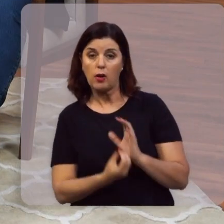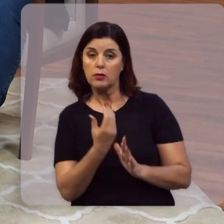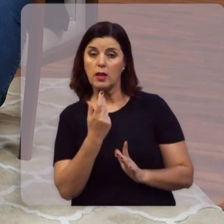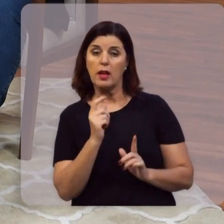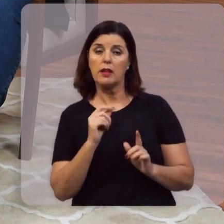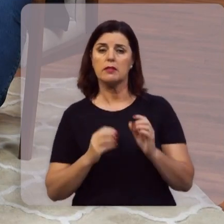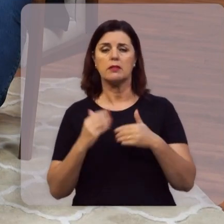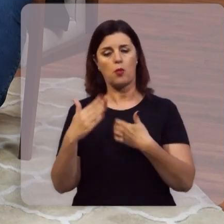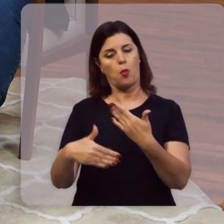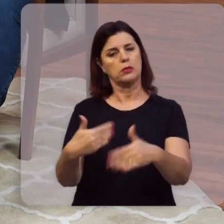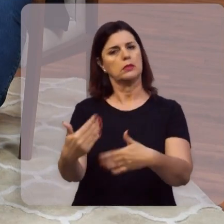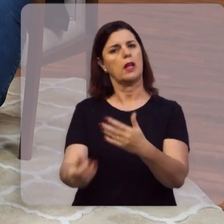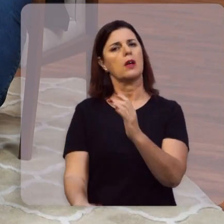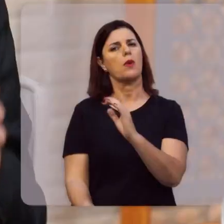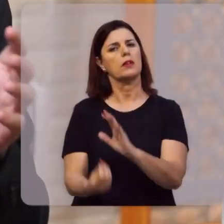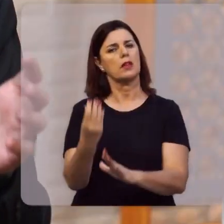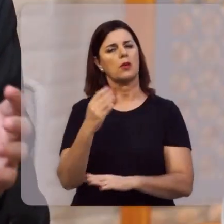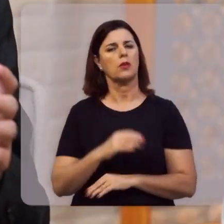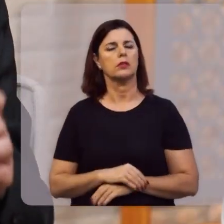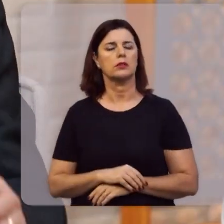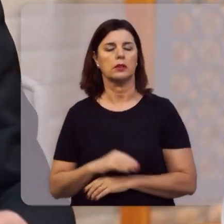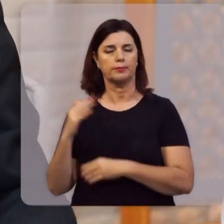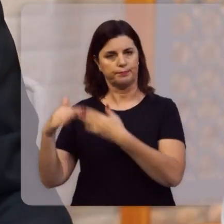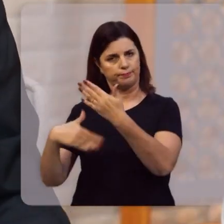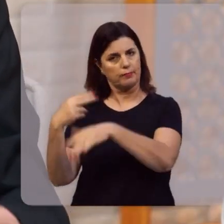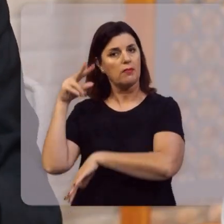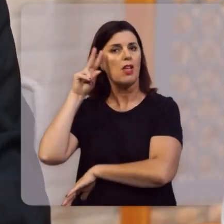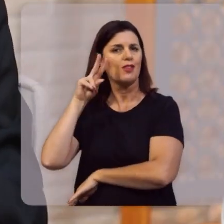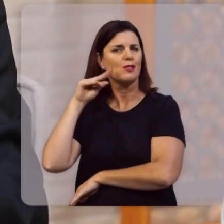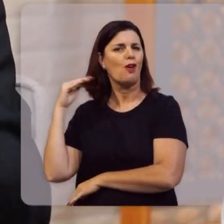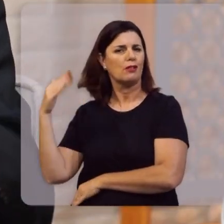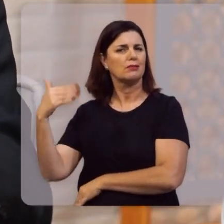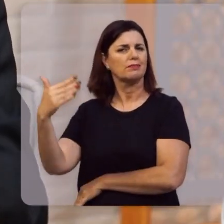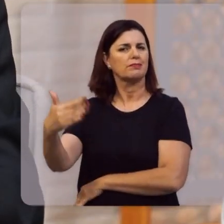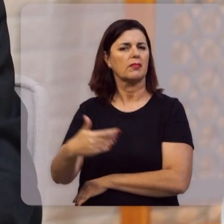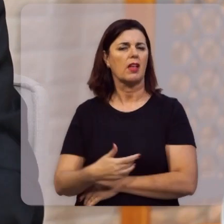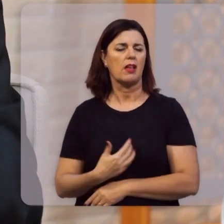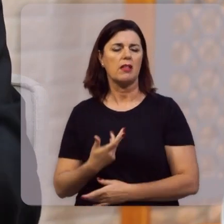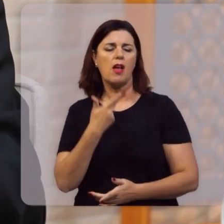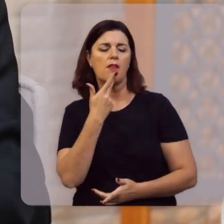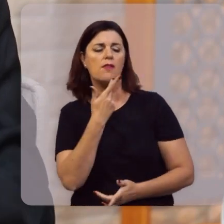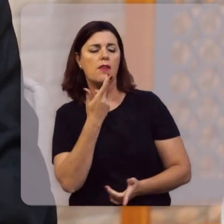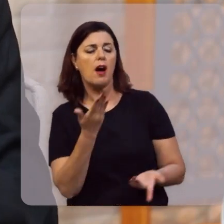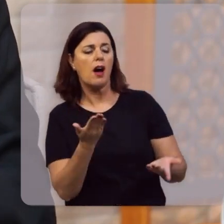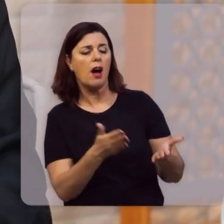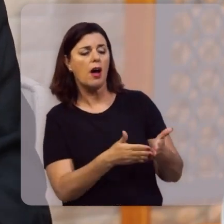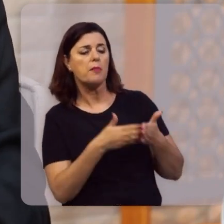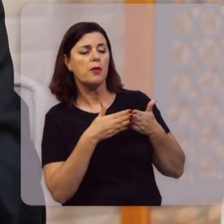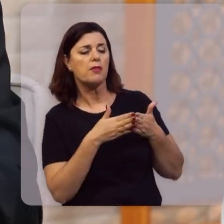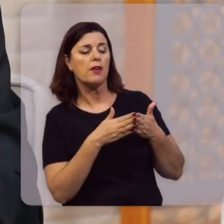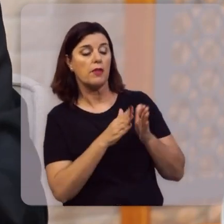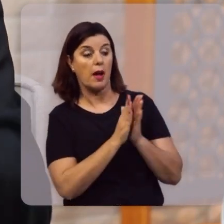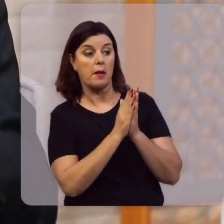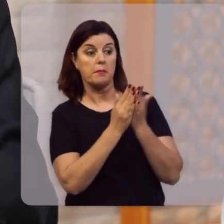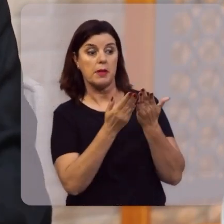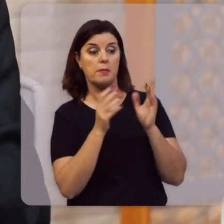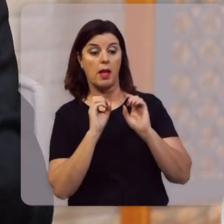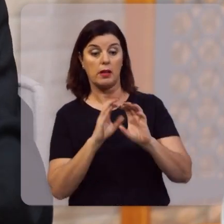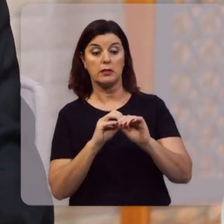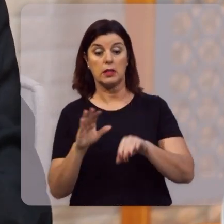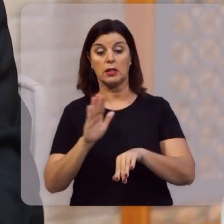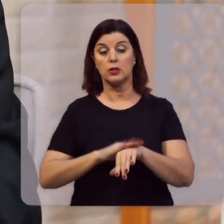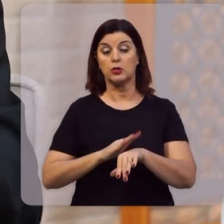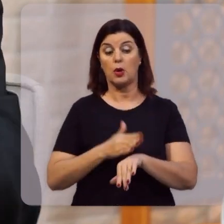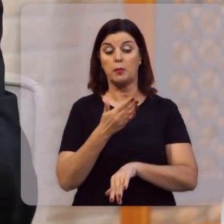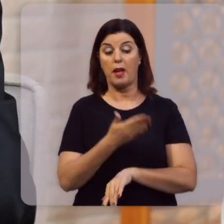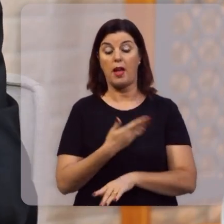trazendo algumas consequências. A gente vê isso ao longo da história e eu gostaria que o senhor trouxesse para a gente, então, o que a Bíblia nos ensina sobre